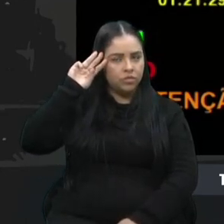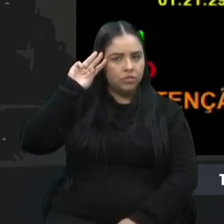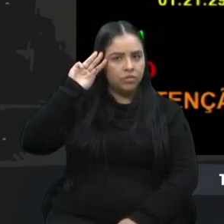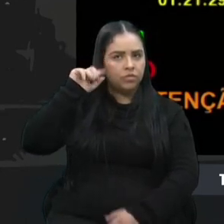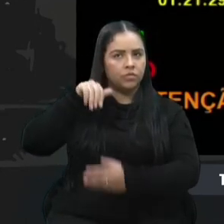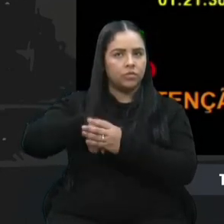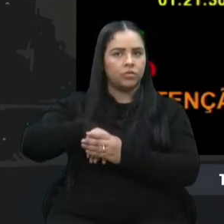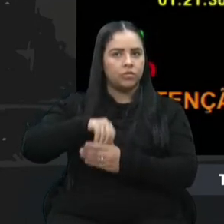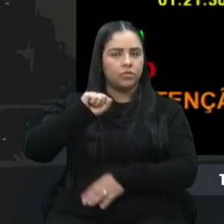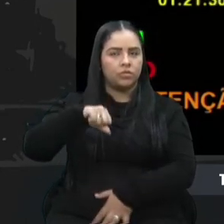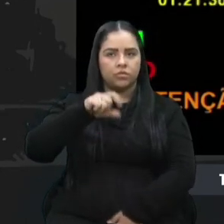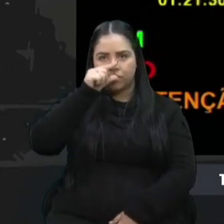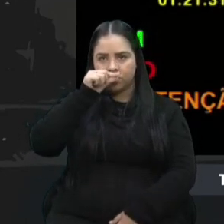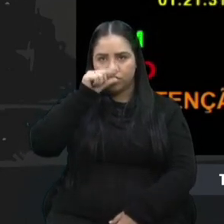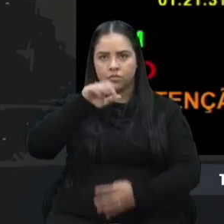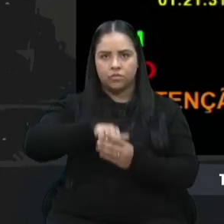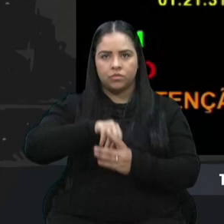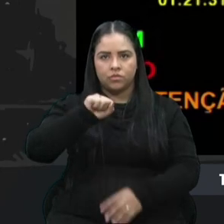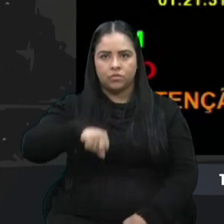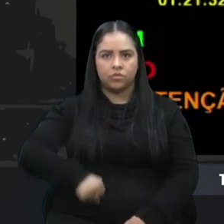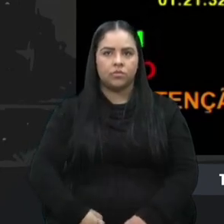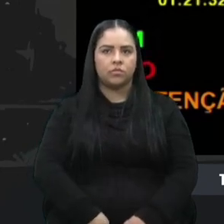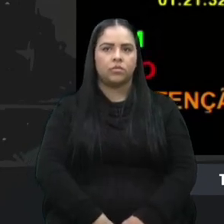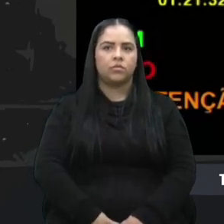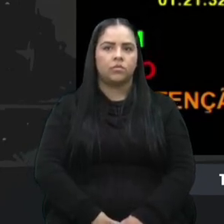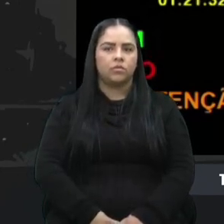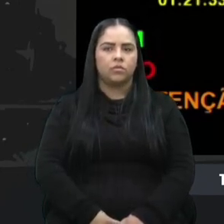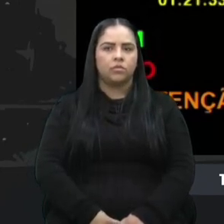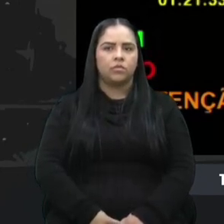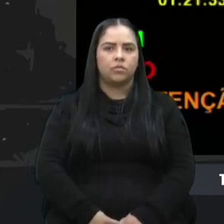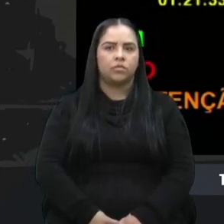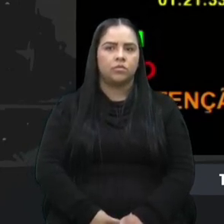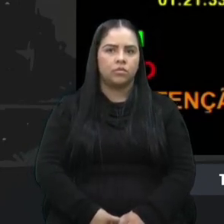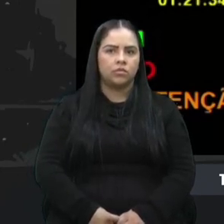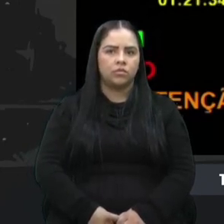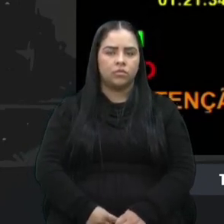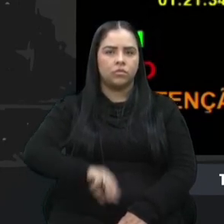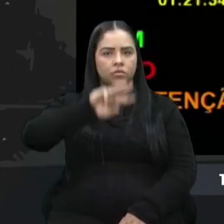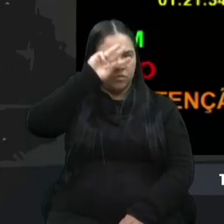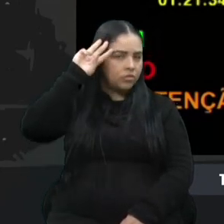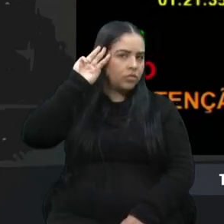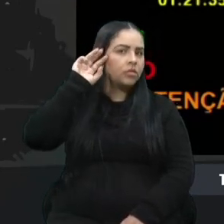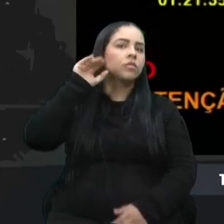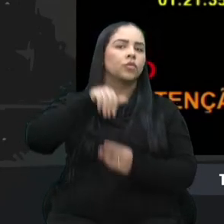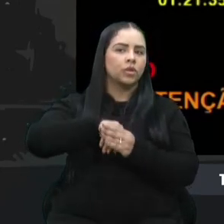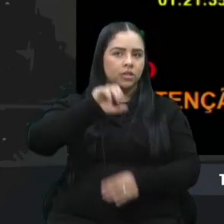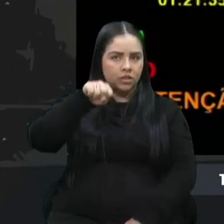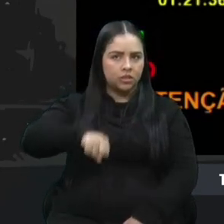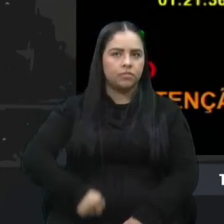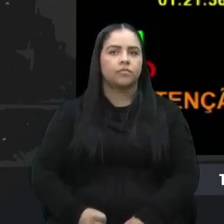Vereadora Gladys e vereador Bortola não estão. Vota sim, senhora presidenta. Vereador Juliano vota